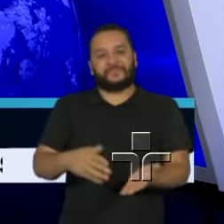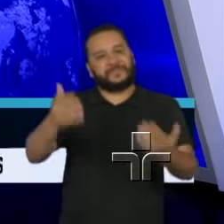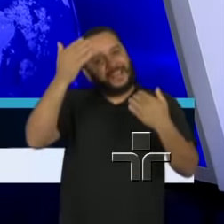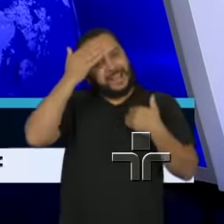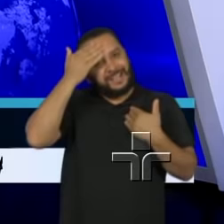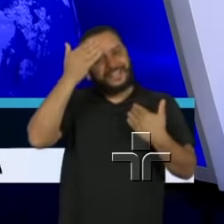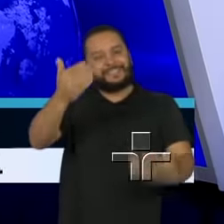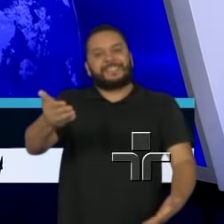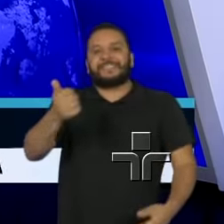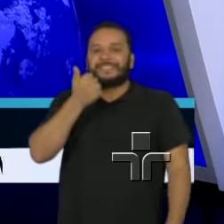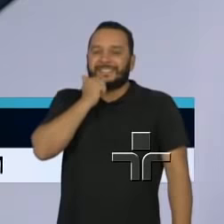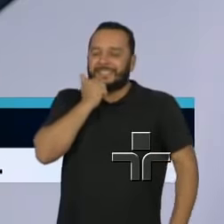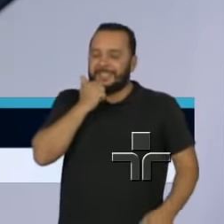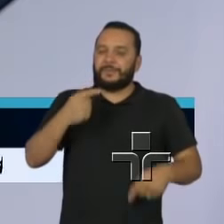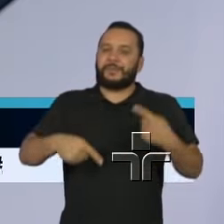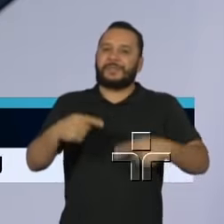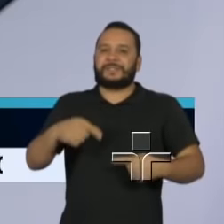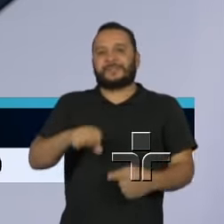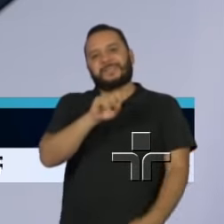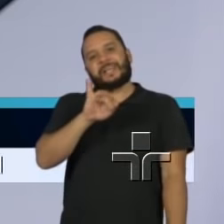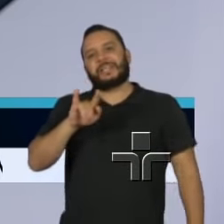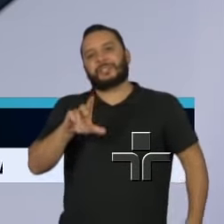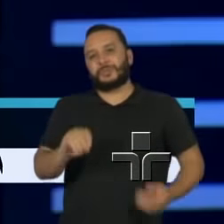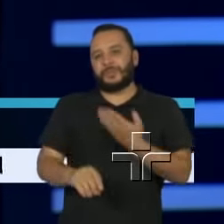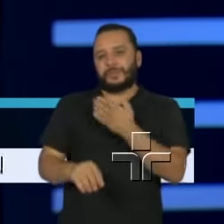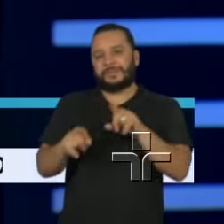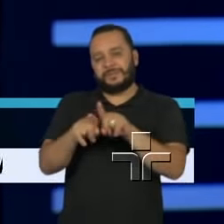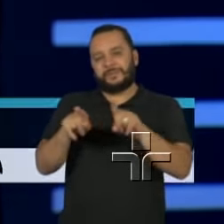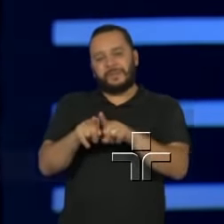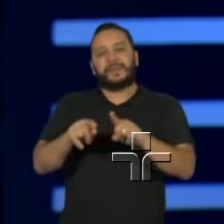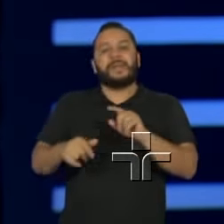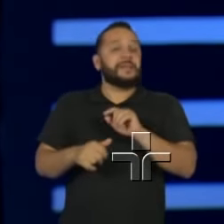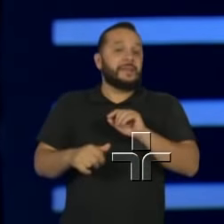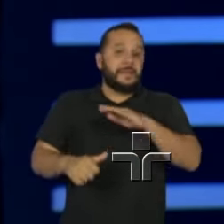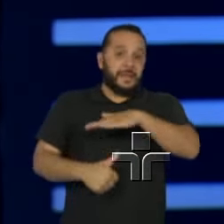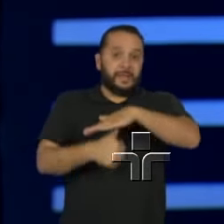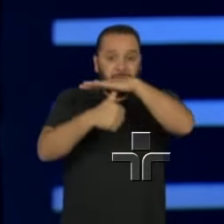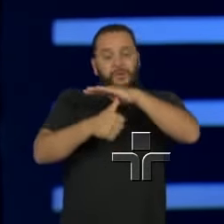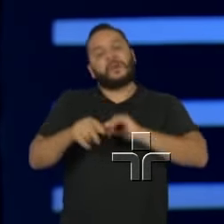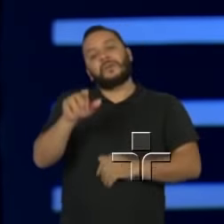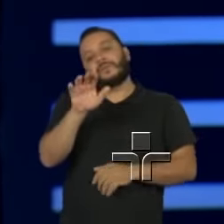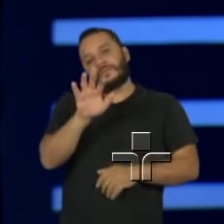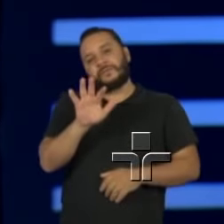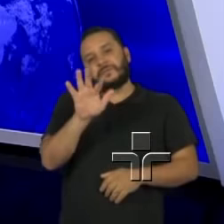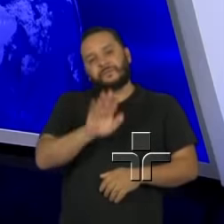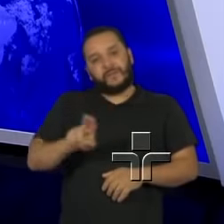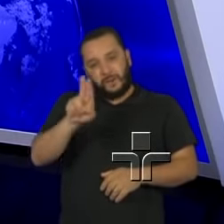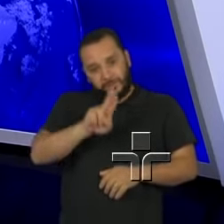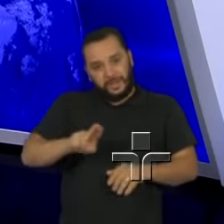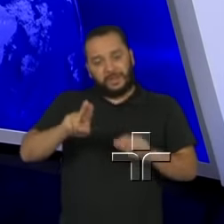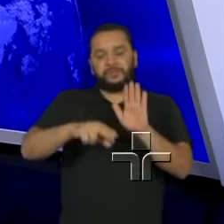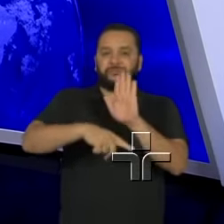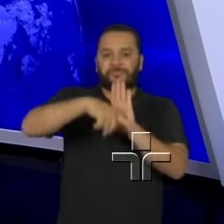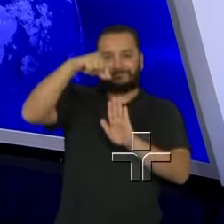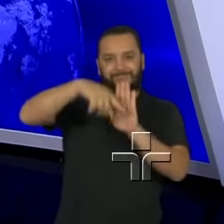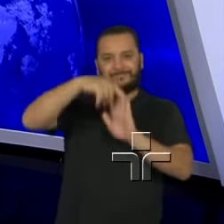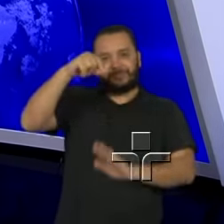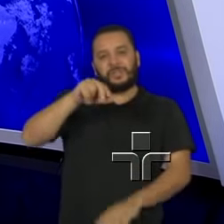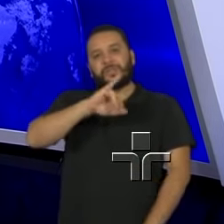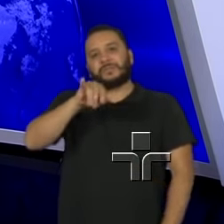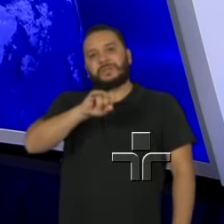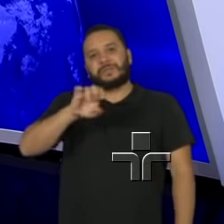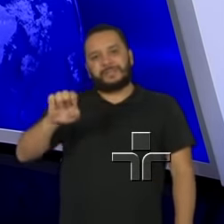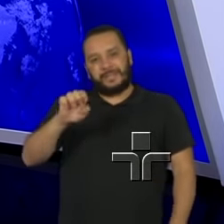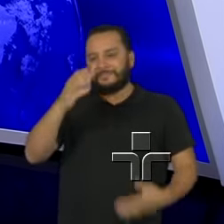a presença do cientista político Sérgio Fausto e do reitor da Faculdade Zumbi dos Palmares, José Vicente. Boa noite, senhores. Obrigada pela presença de